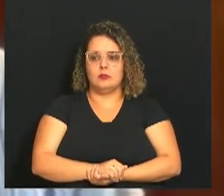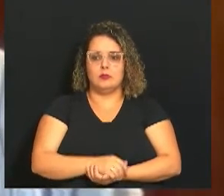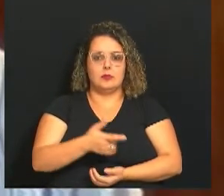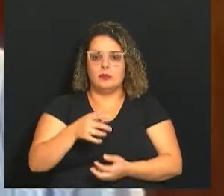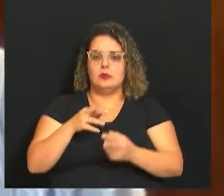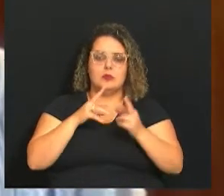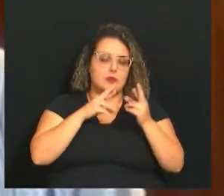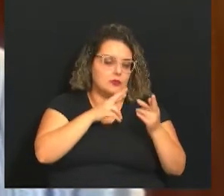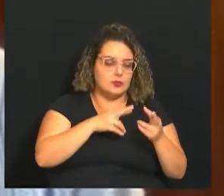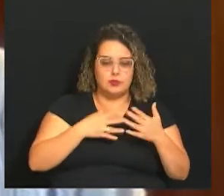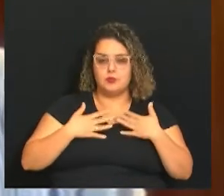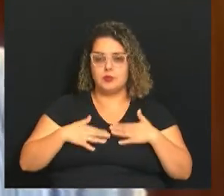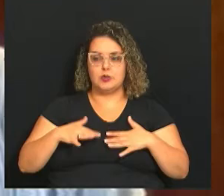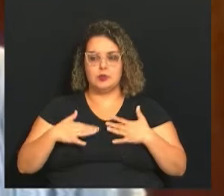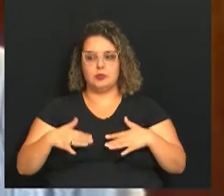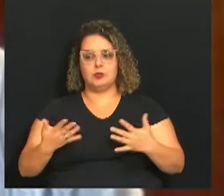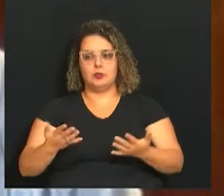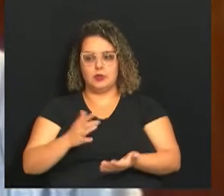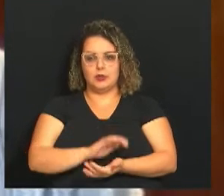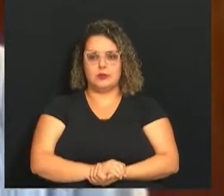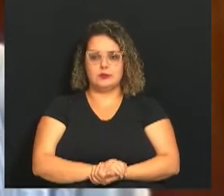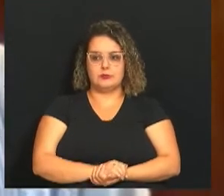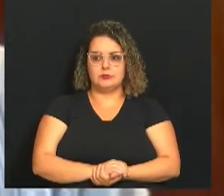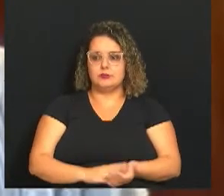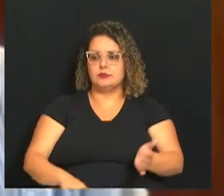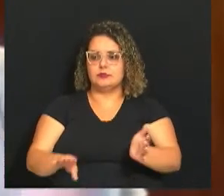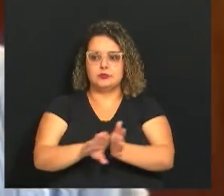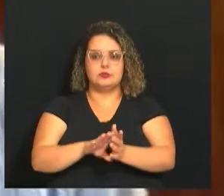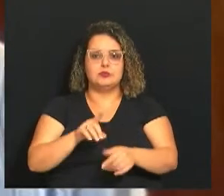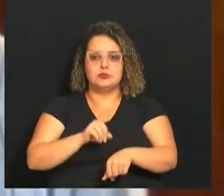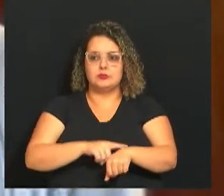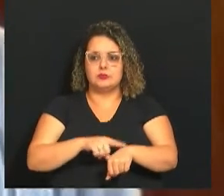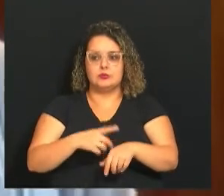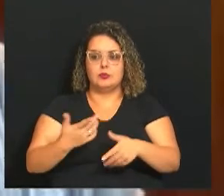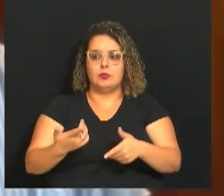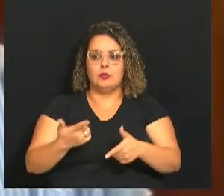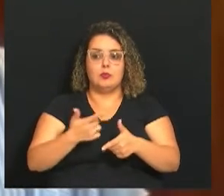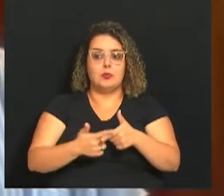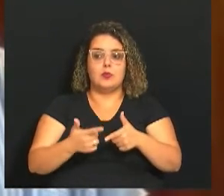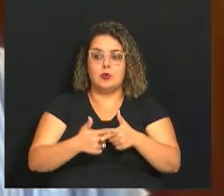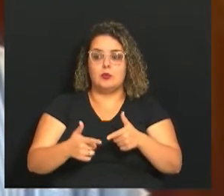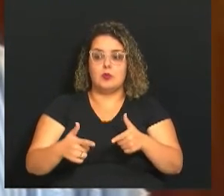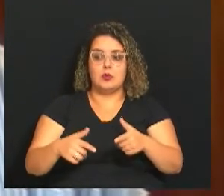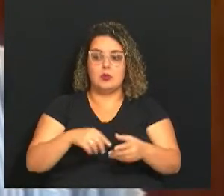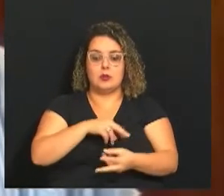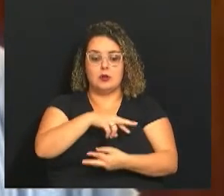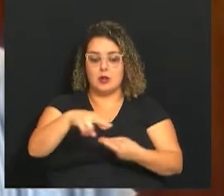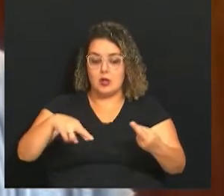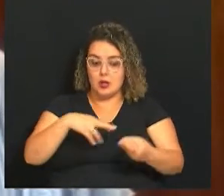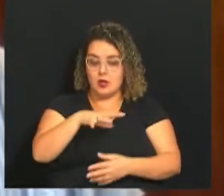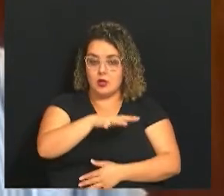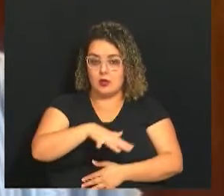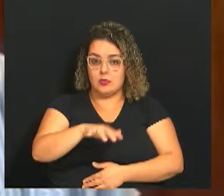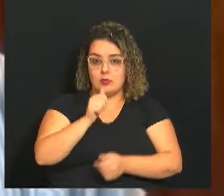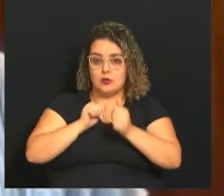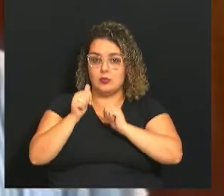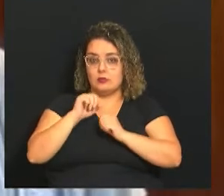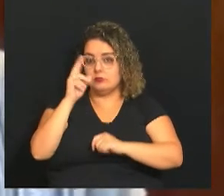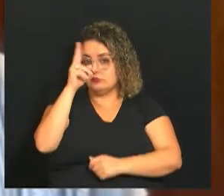acabar não chegando no horário, tendo algum problema relacionado ao álcool, né? E